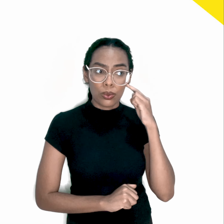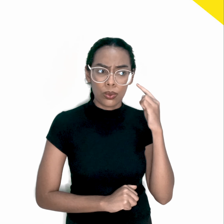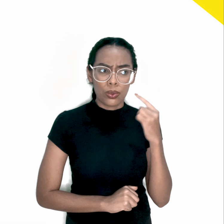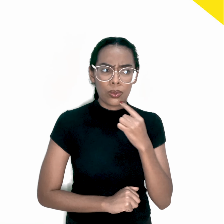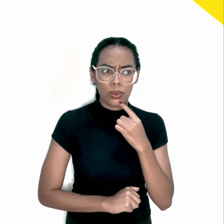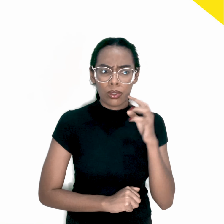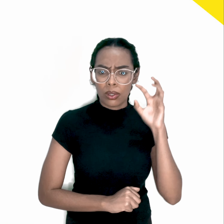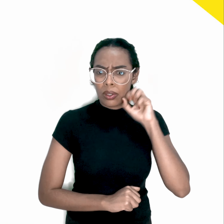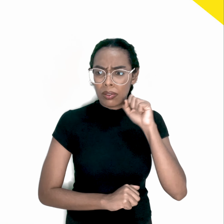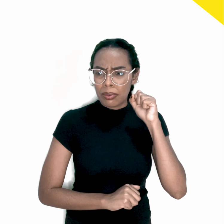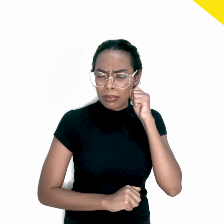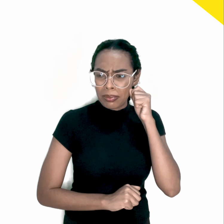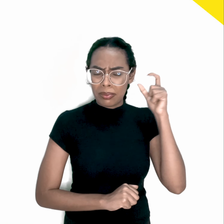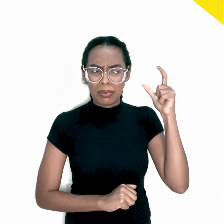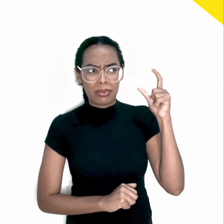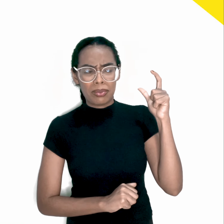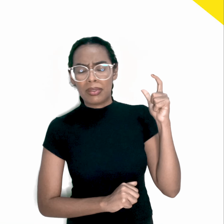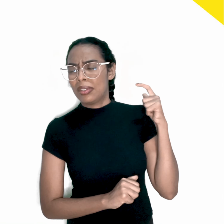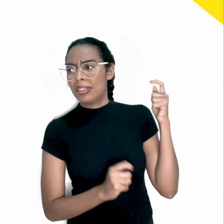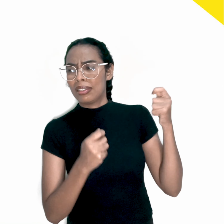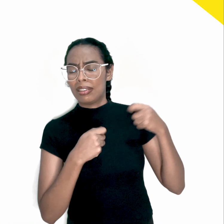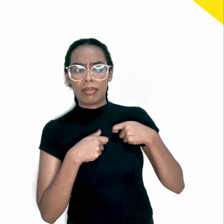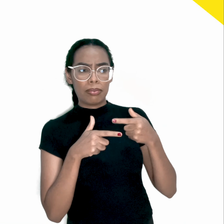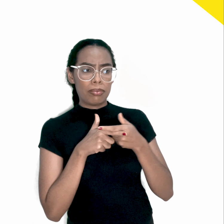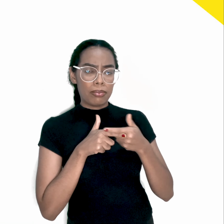altos, a pessoa surda ficará incomodada